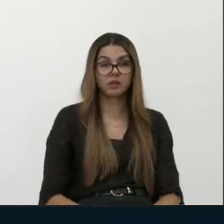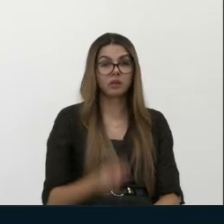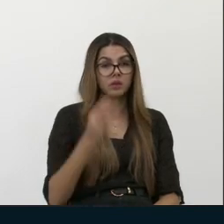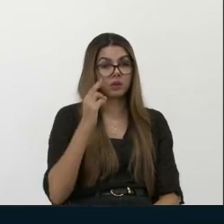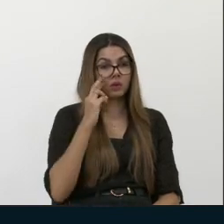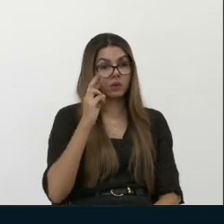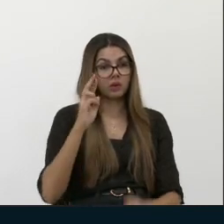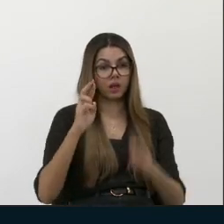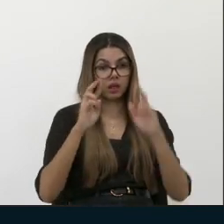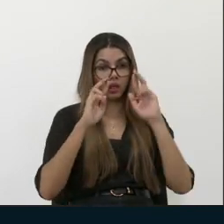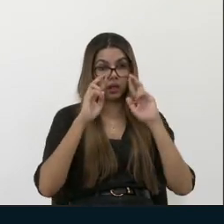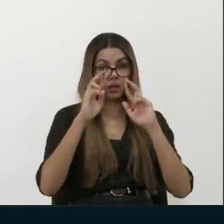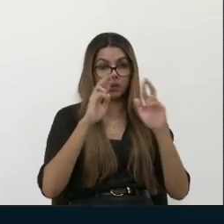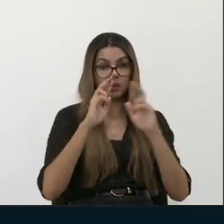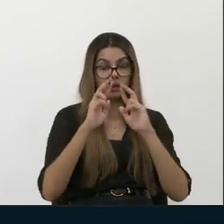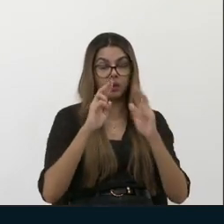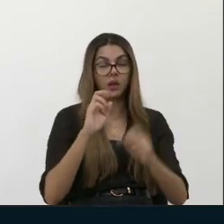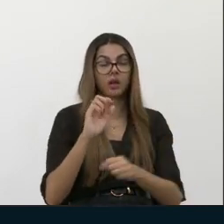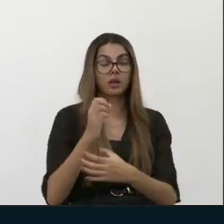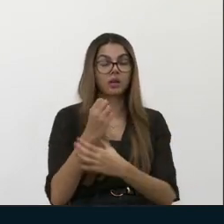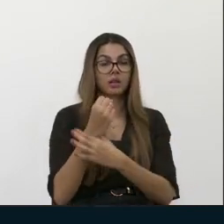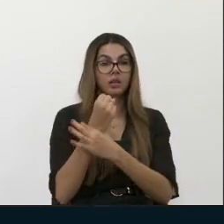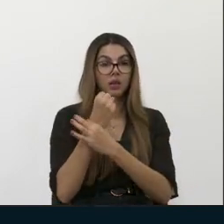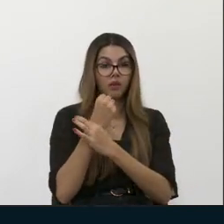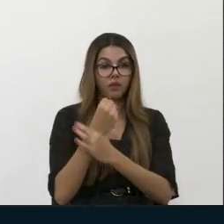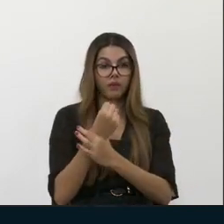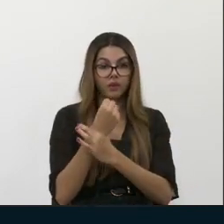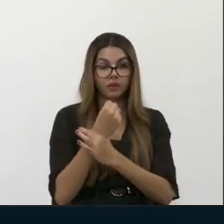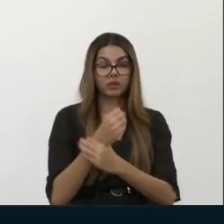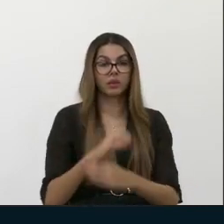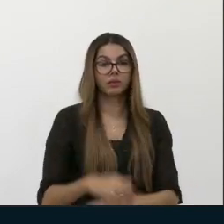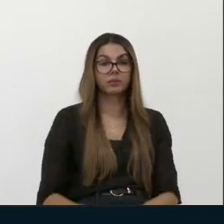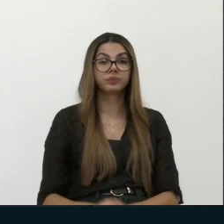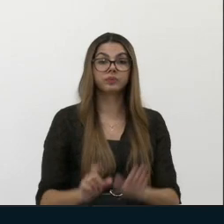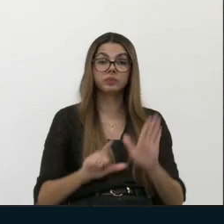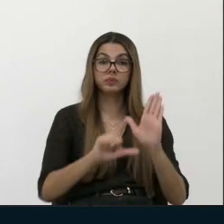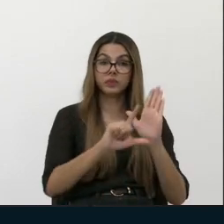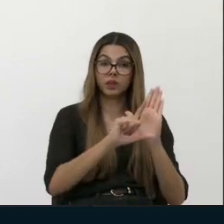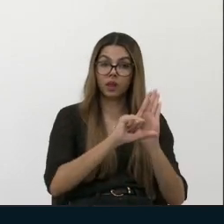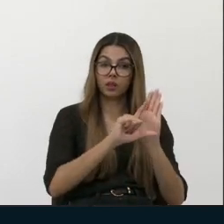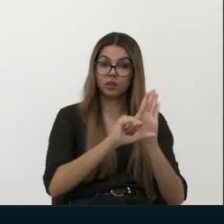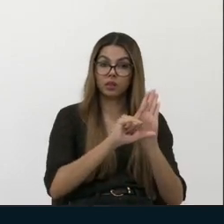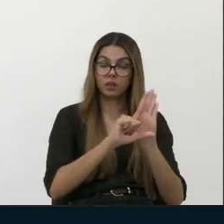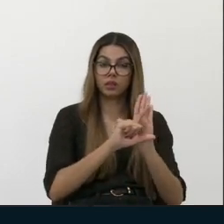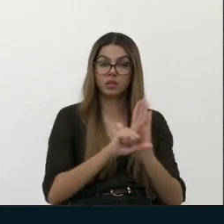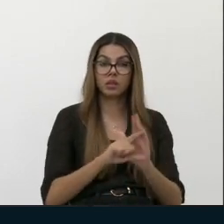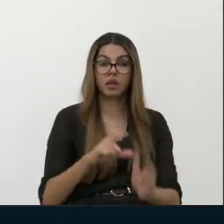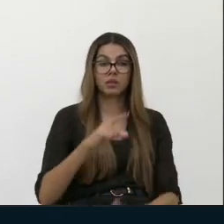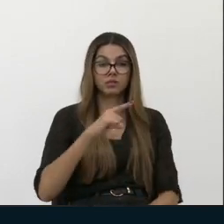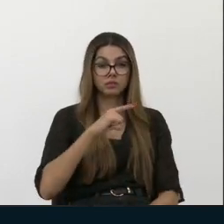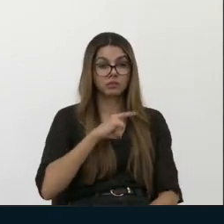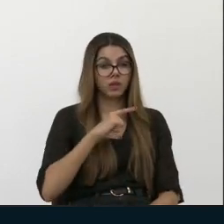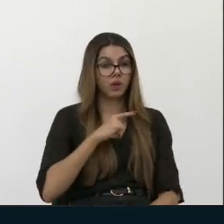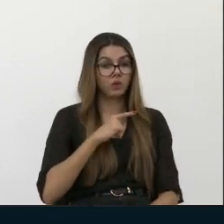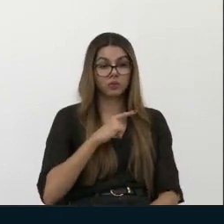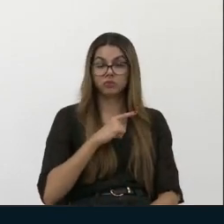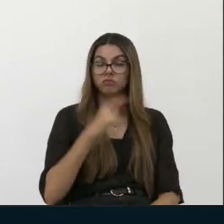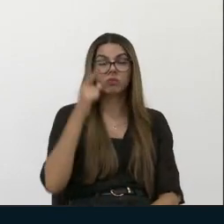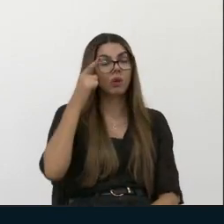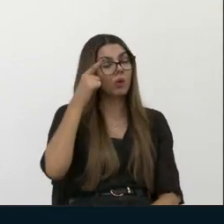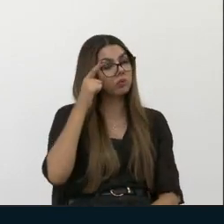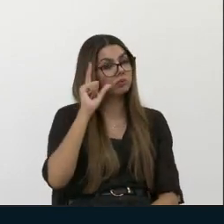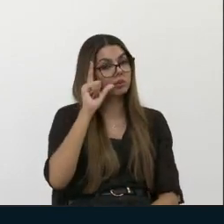defesa garantida, como prevê a Constituição Federal. E aí, quando a gente tem a negativa de sustentação